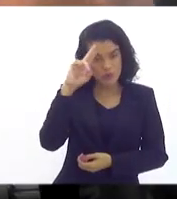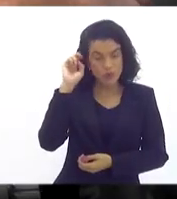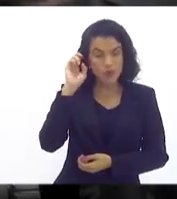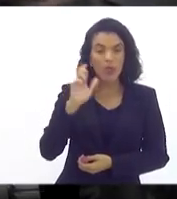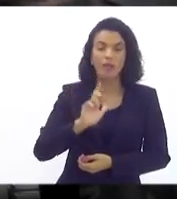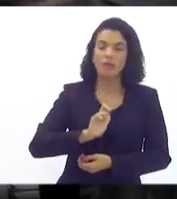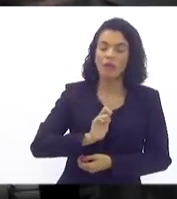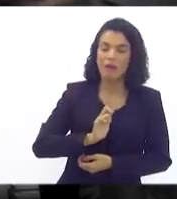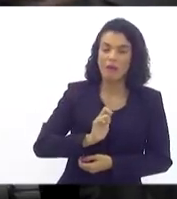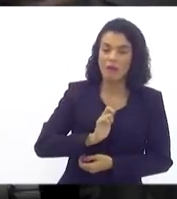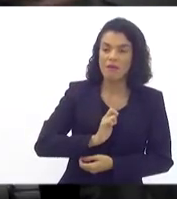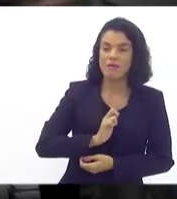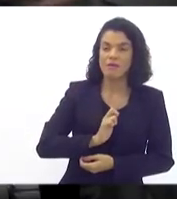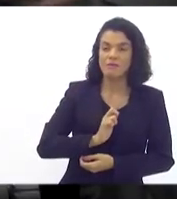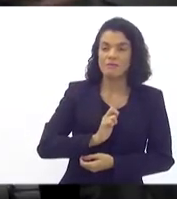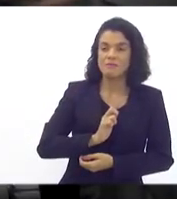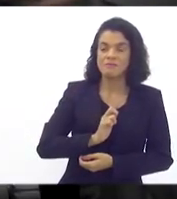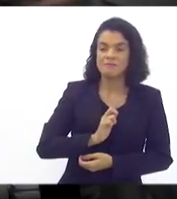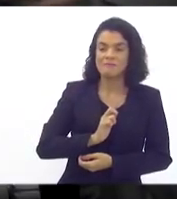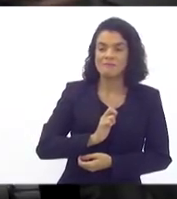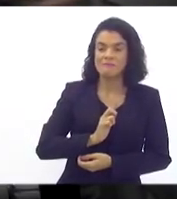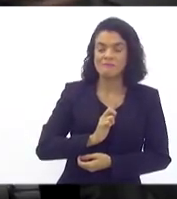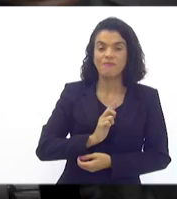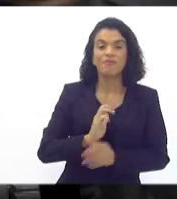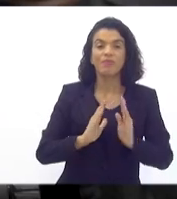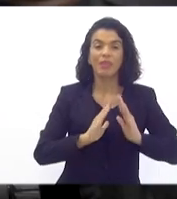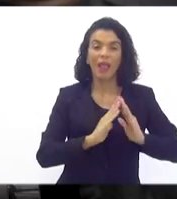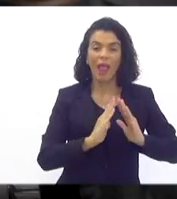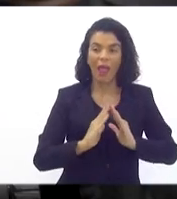na na domiciliares